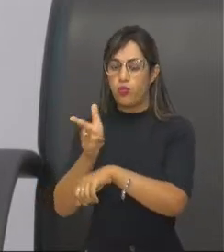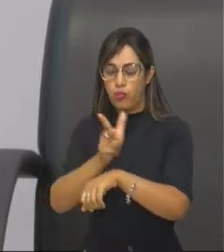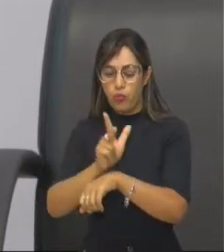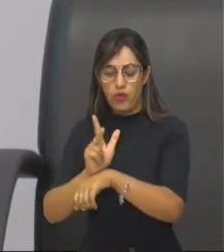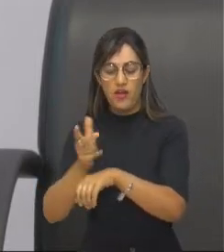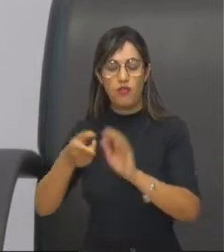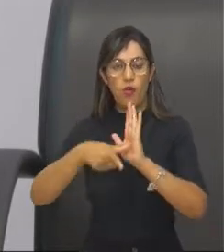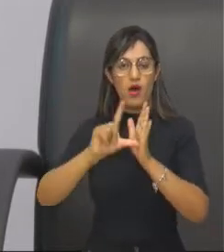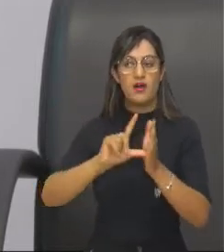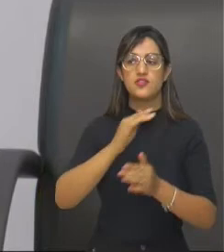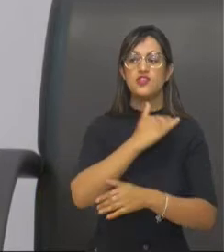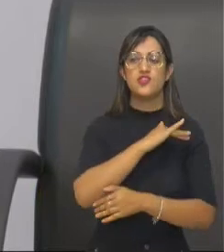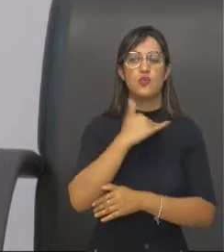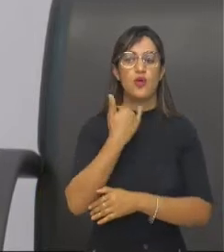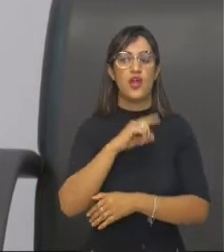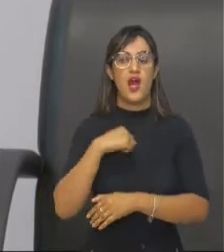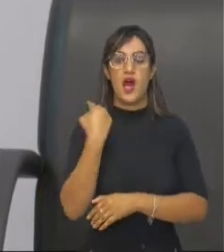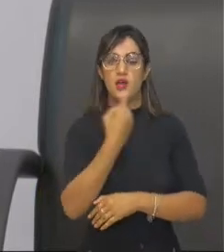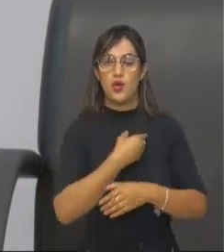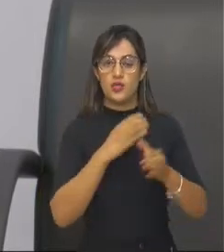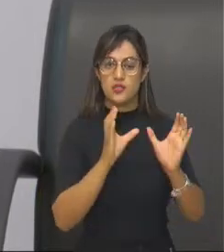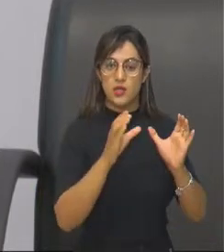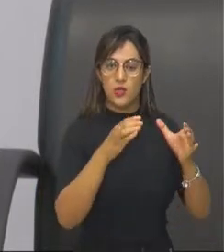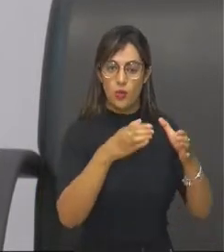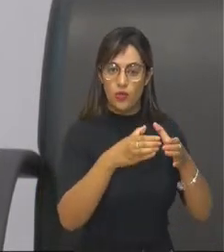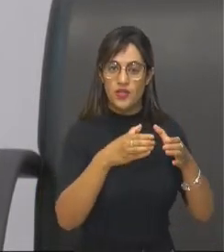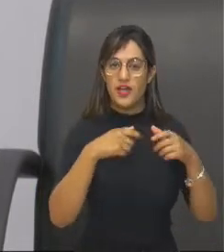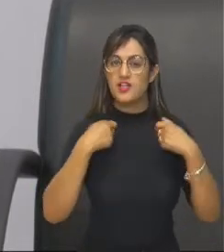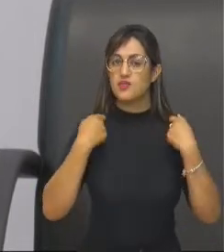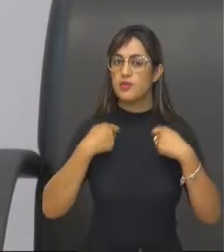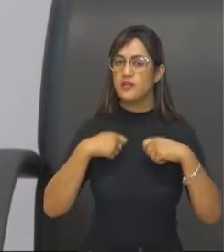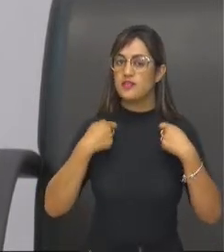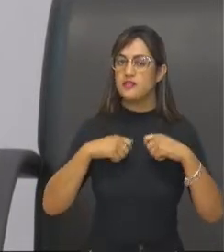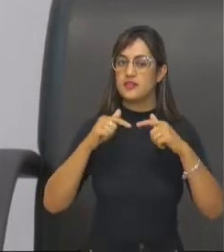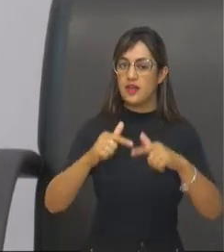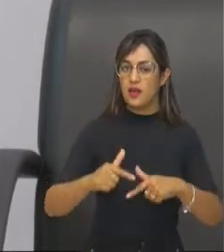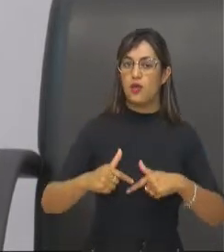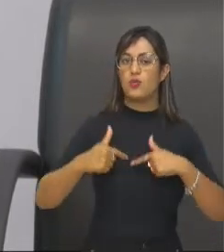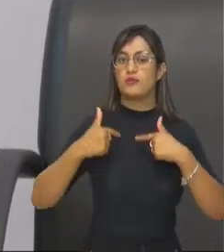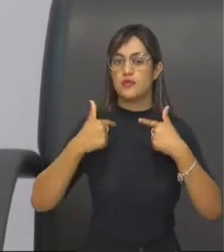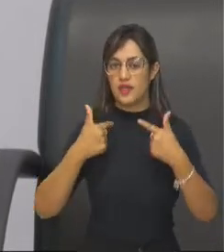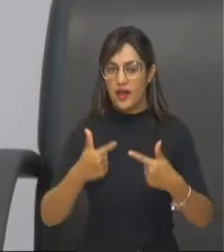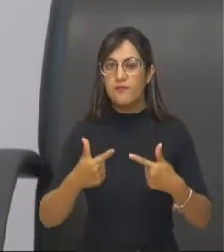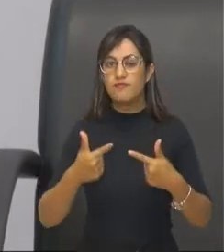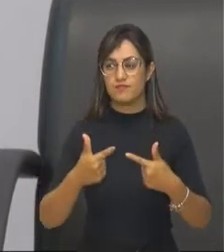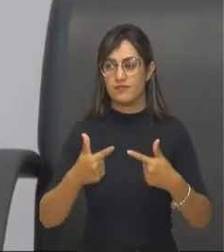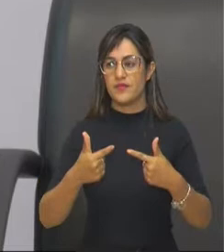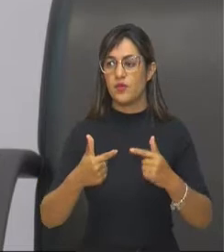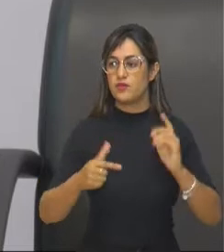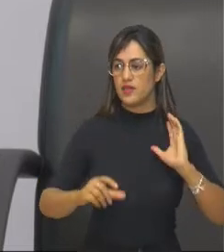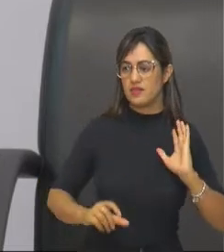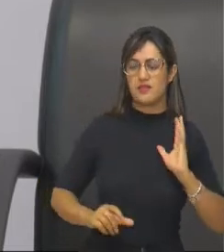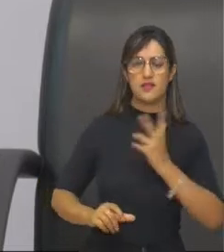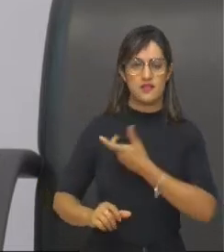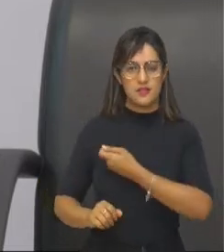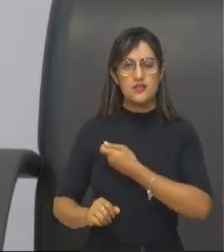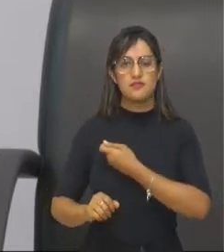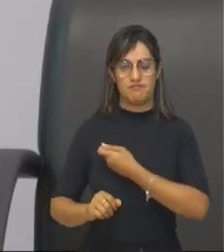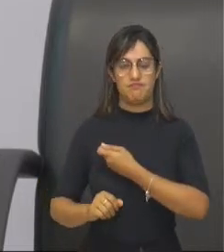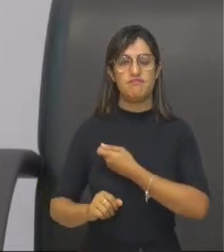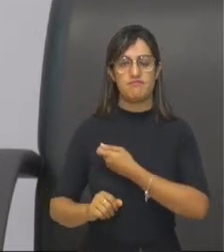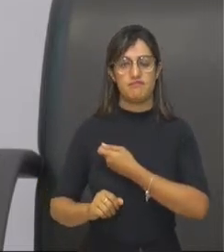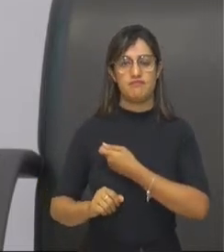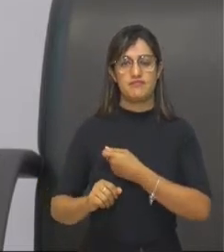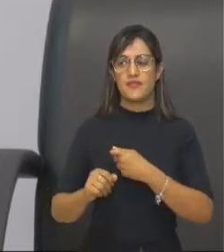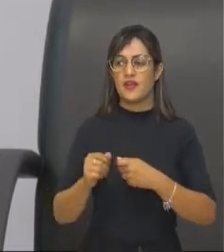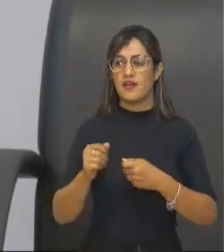nossa comunidade tem que lutar contra a transfobia e, principalmente, também contra o machismo. Porque nós, homens trans,